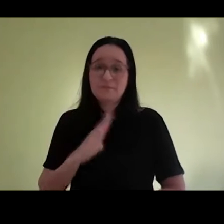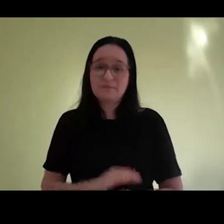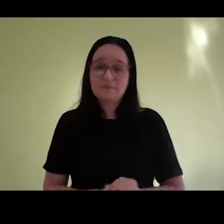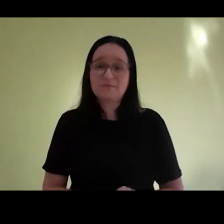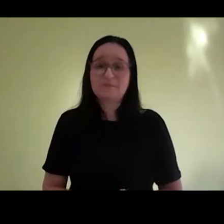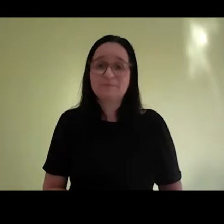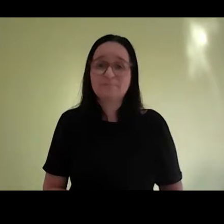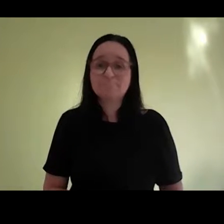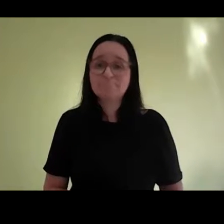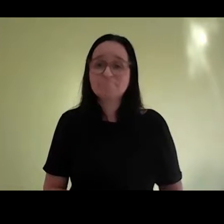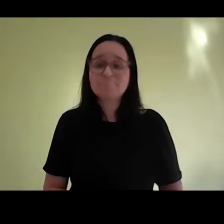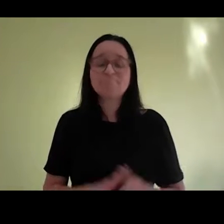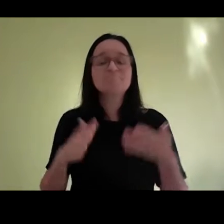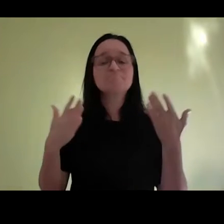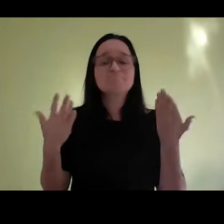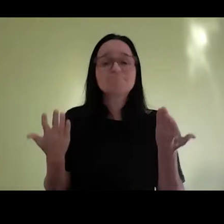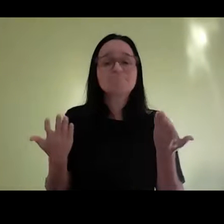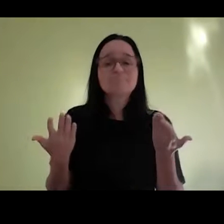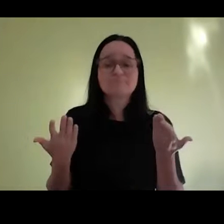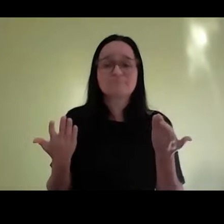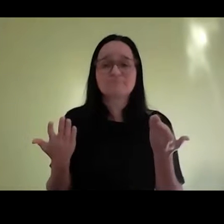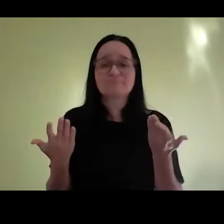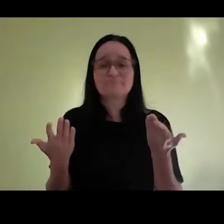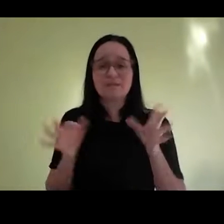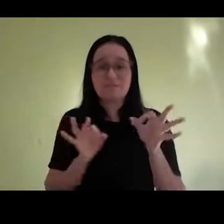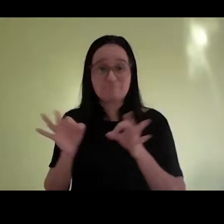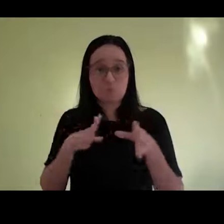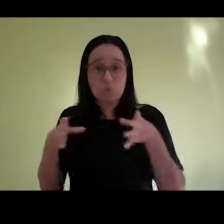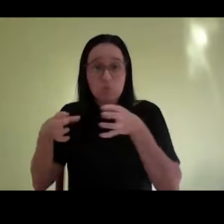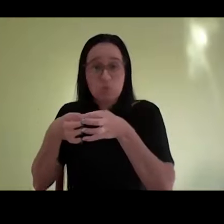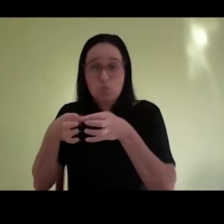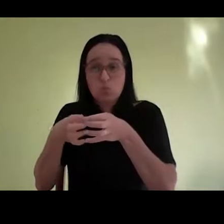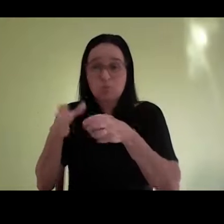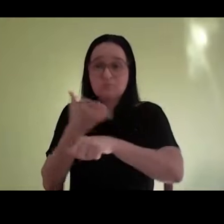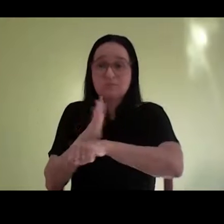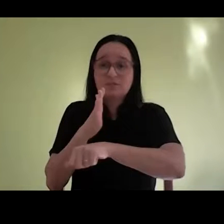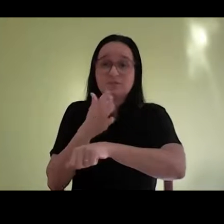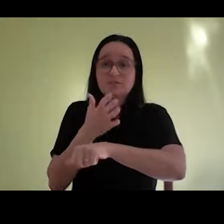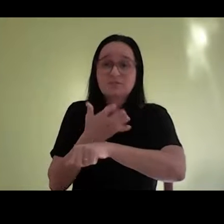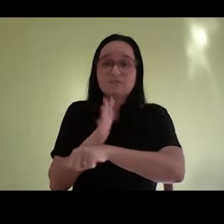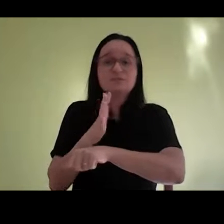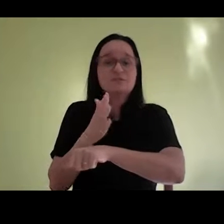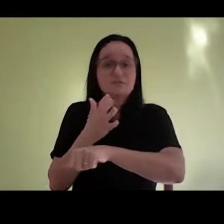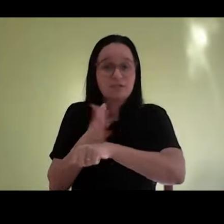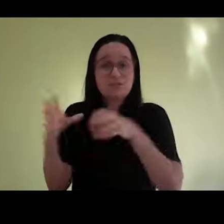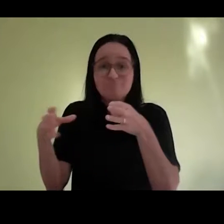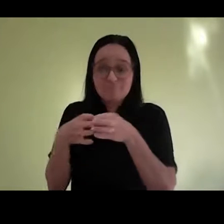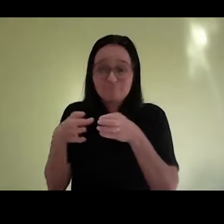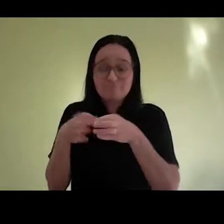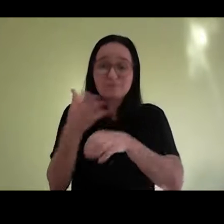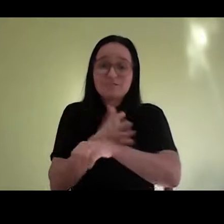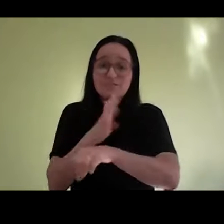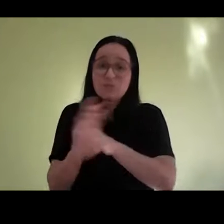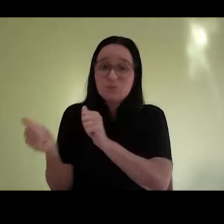a gente montou um time com estagiários que começaram a trabalhar conosco, tá bem?